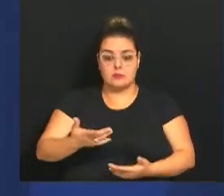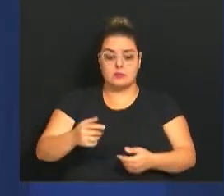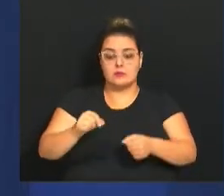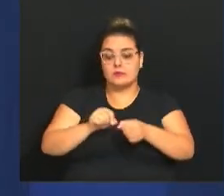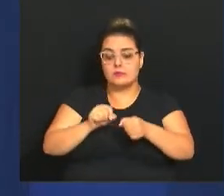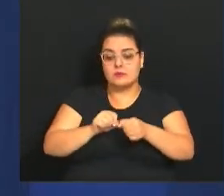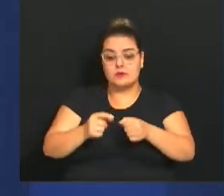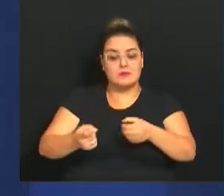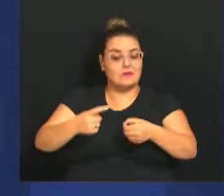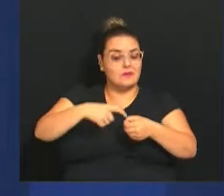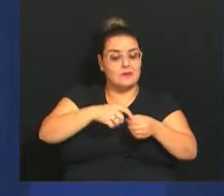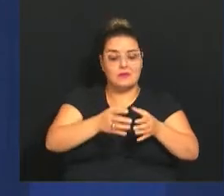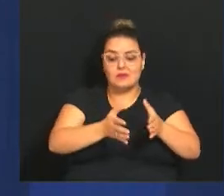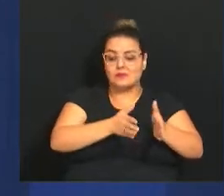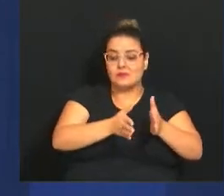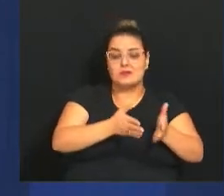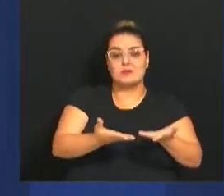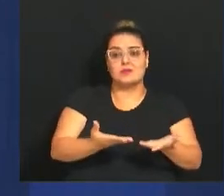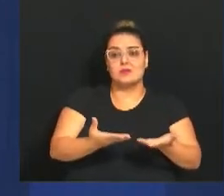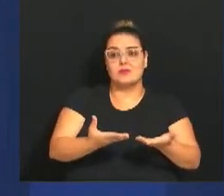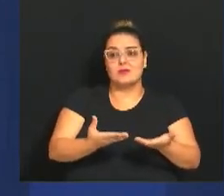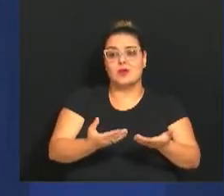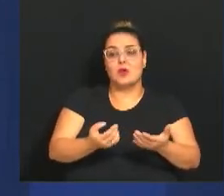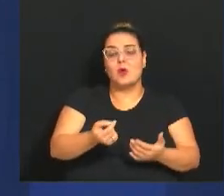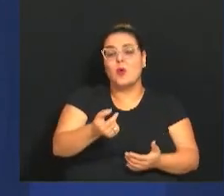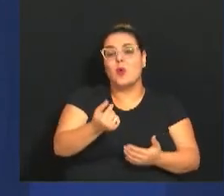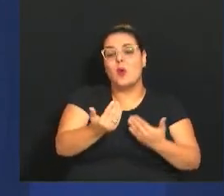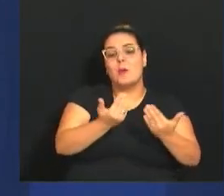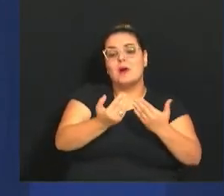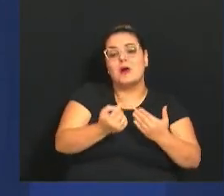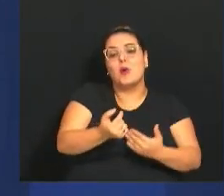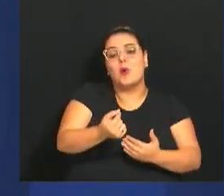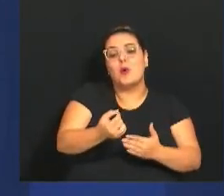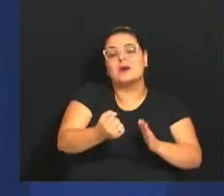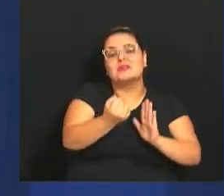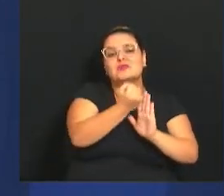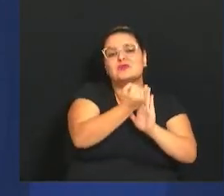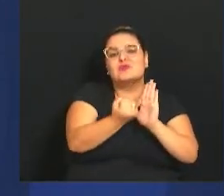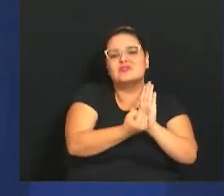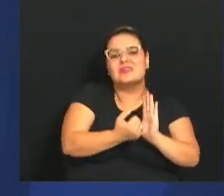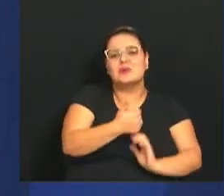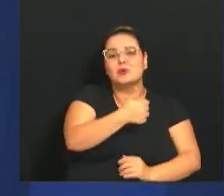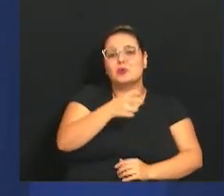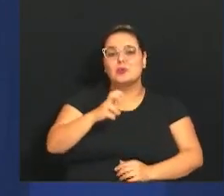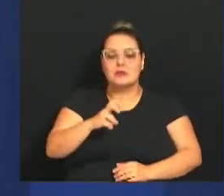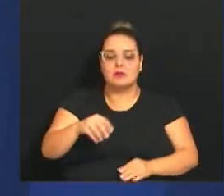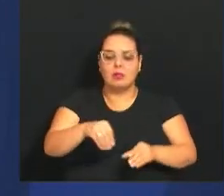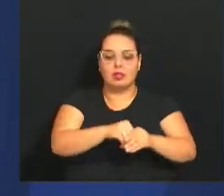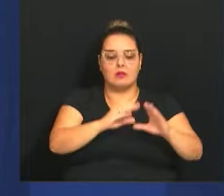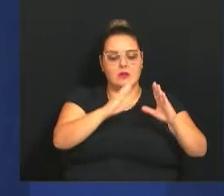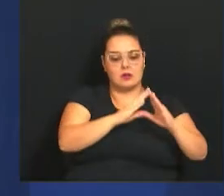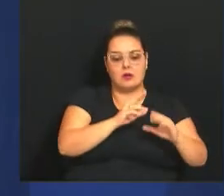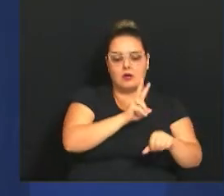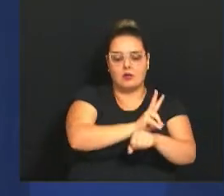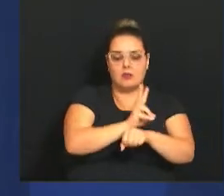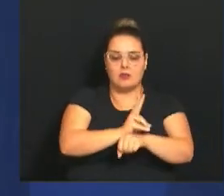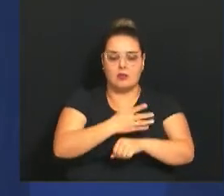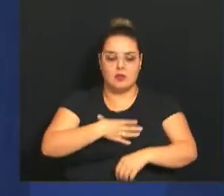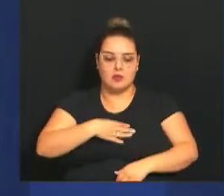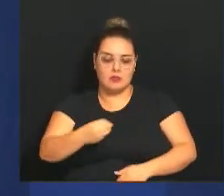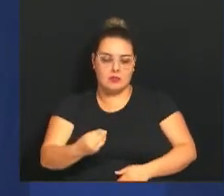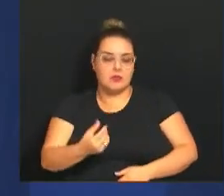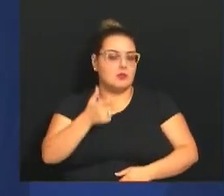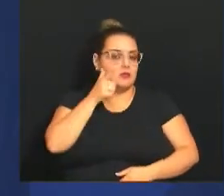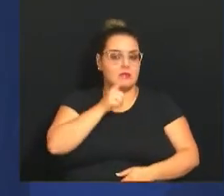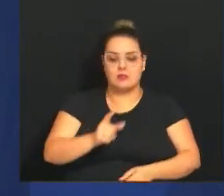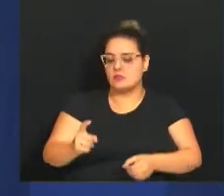situação que a gente pode comparar quase com o século XV, né, de estarem em casa cuidando dos filhos, da casa, não conseguindo voltar para o mercado de